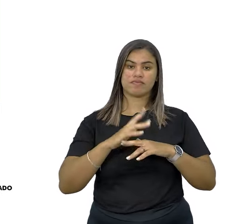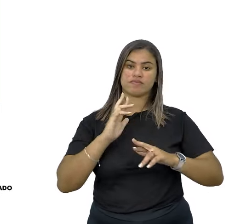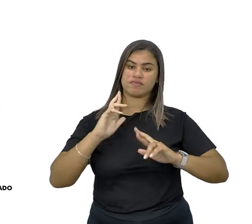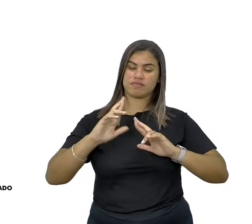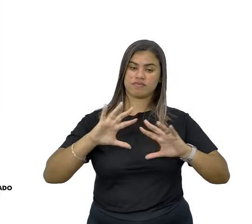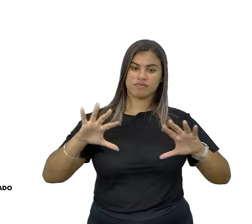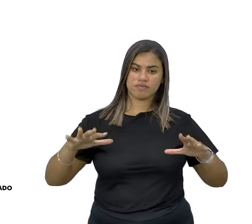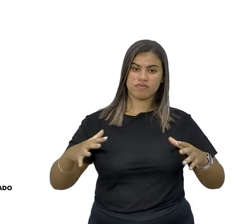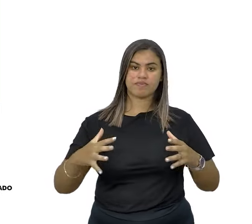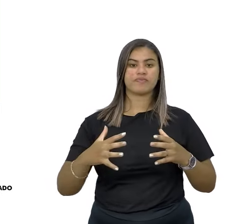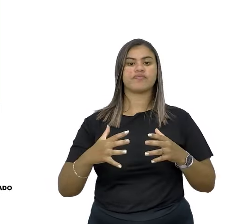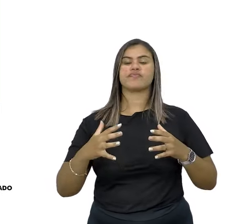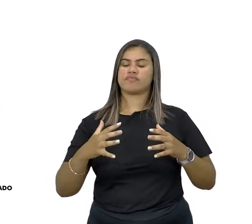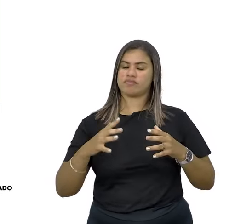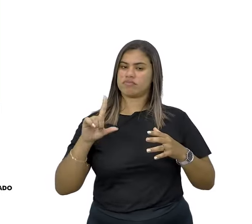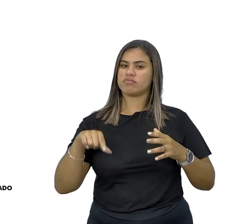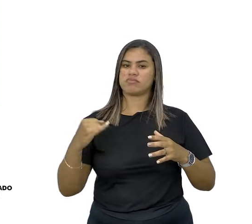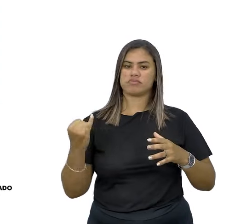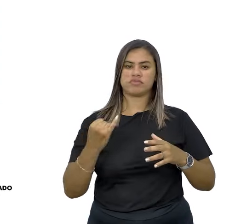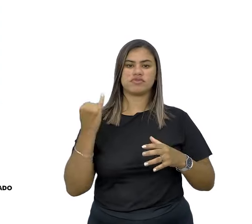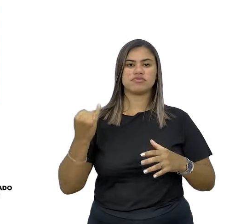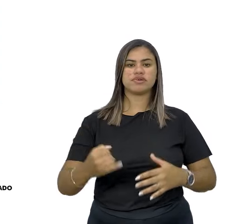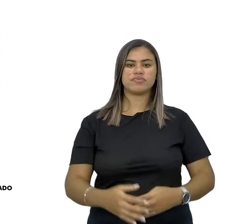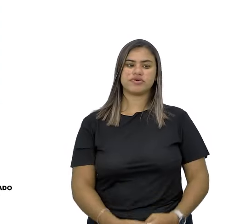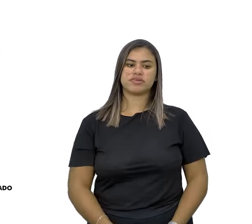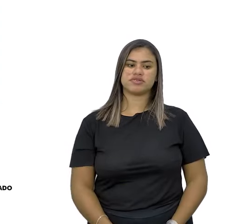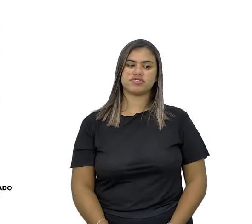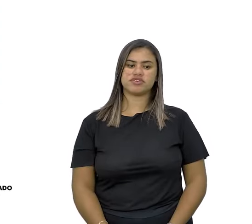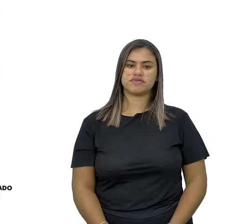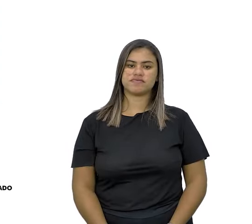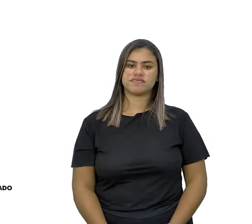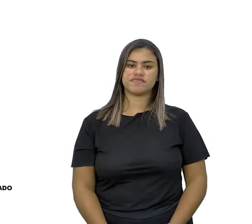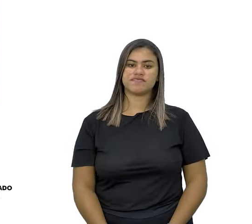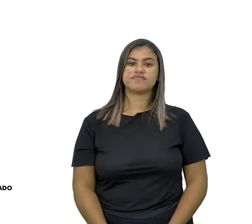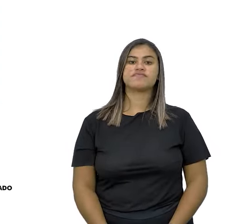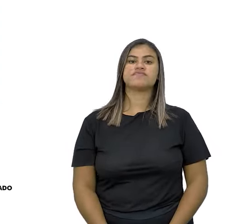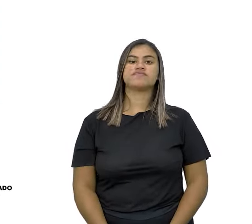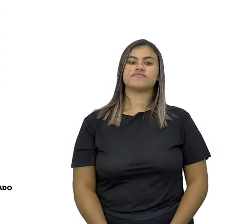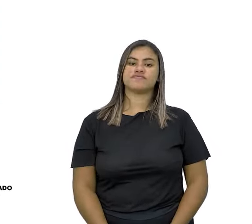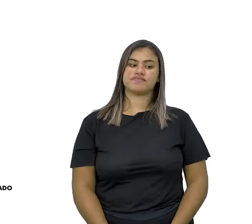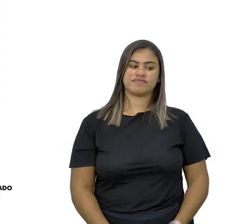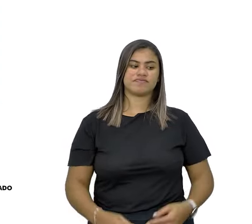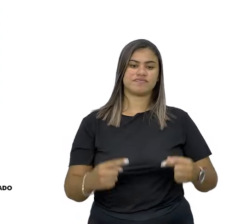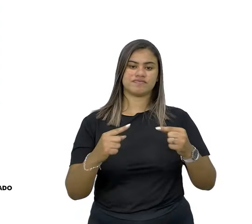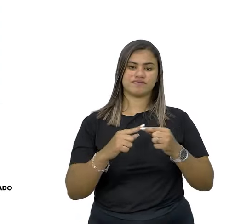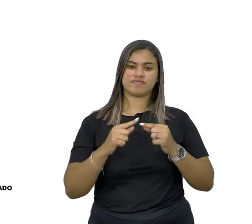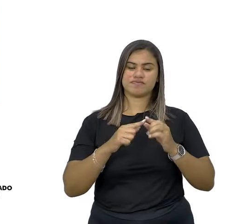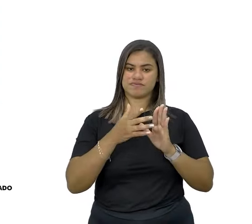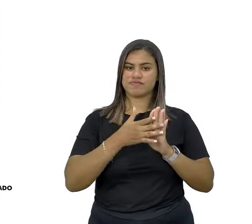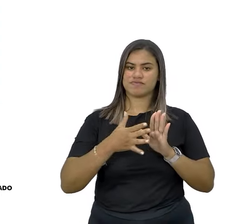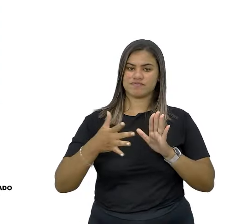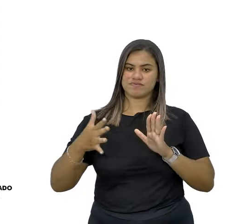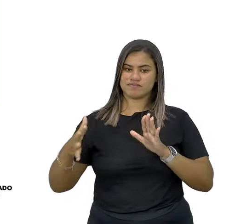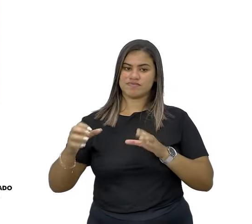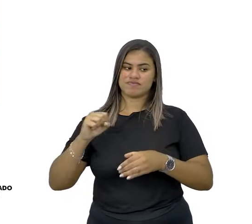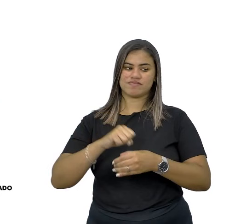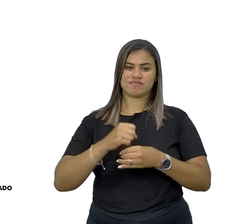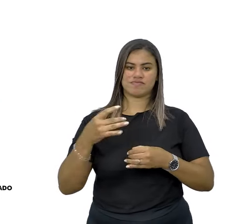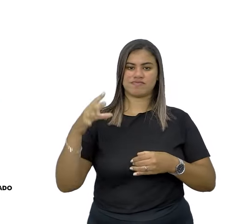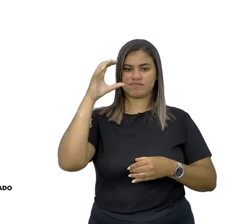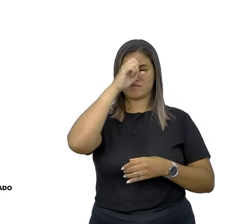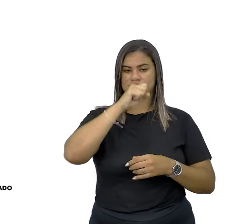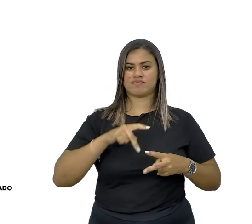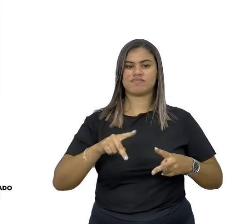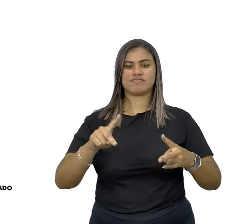coletiva, no finalizando, é muito importante e faz parte também em vários momentos do nosso material Aprender